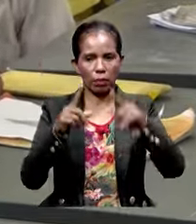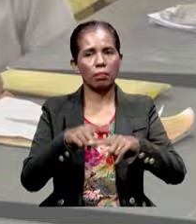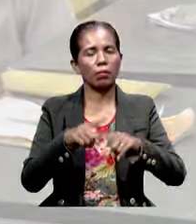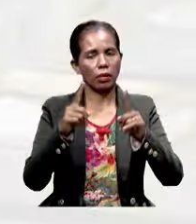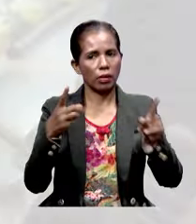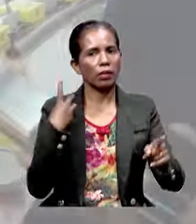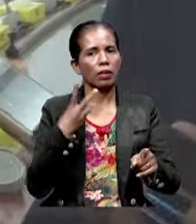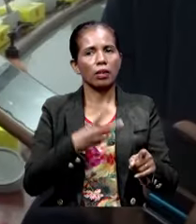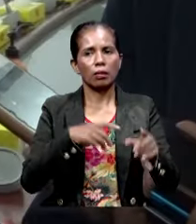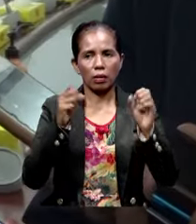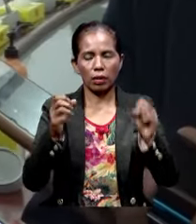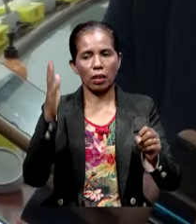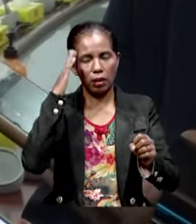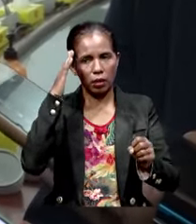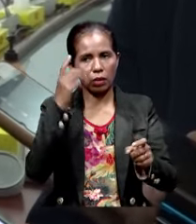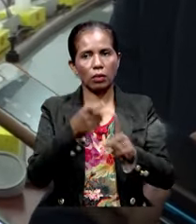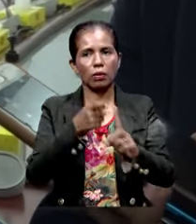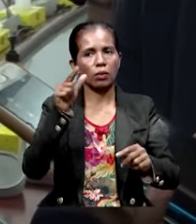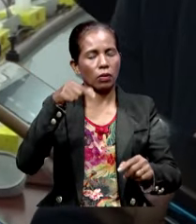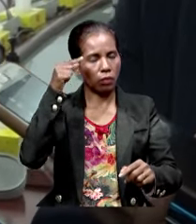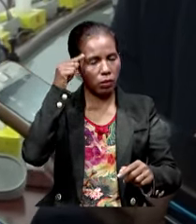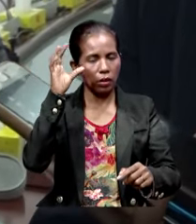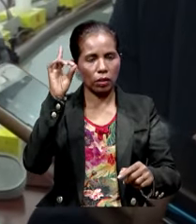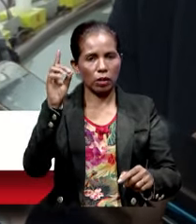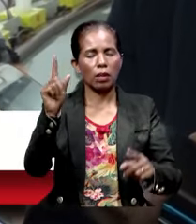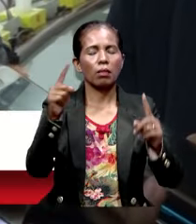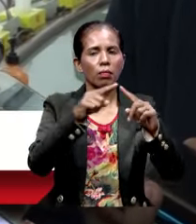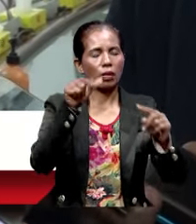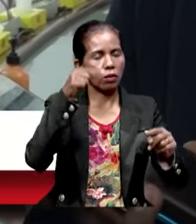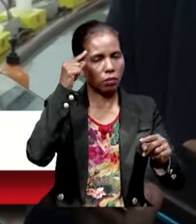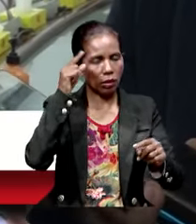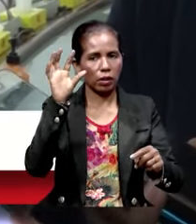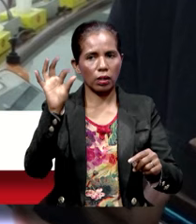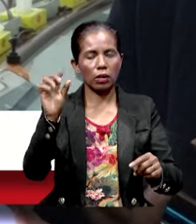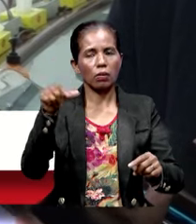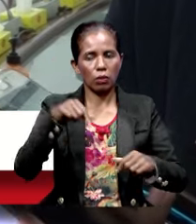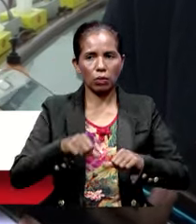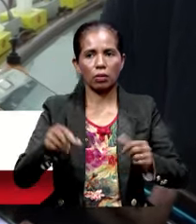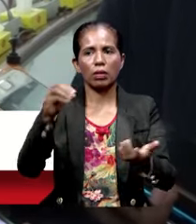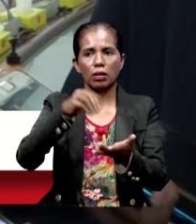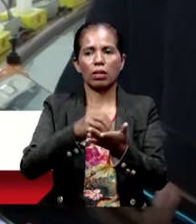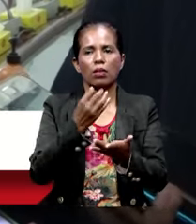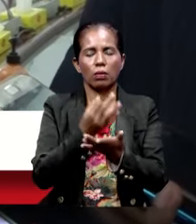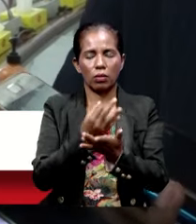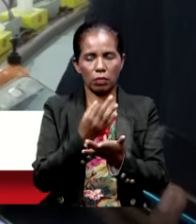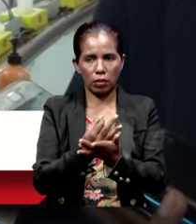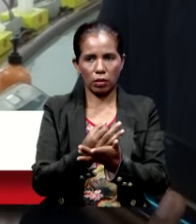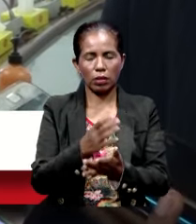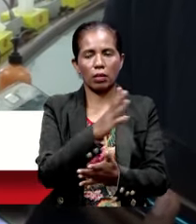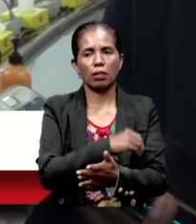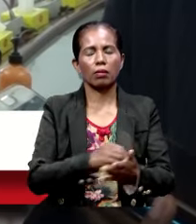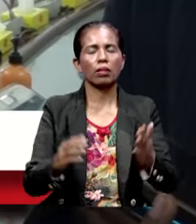bem, e também tem que reconhecer que o governo ida para o governo ida, continua tal na fato orçamento e a capital